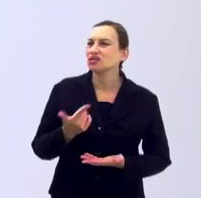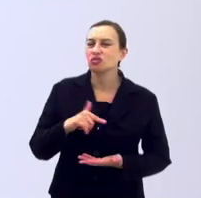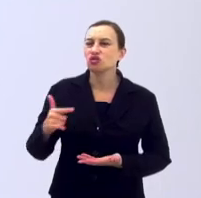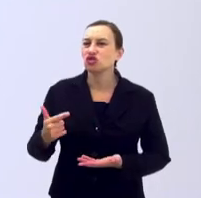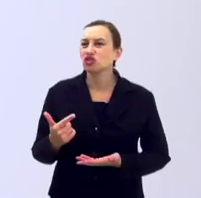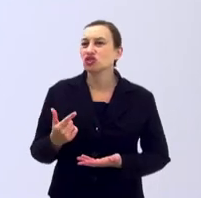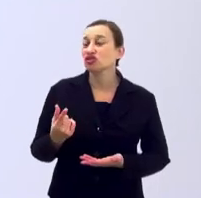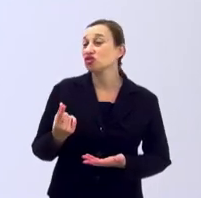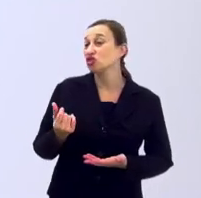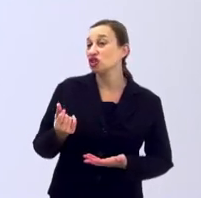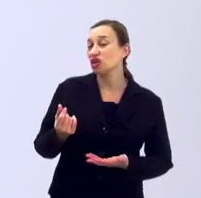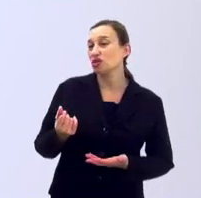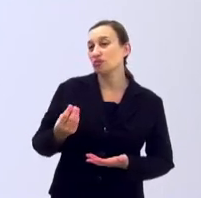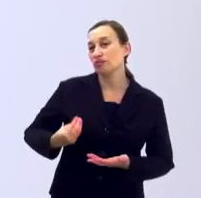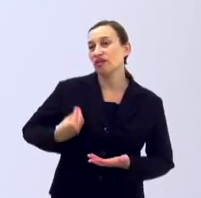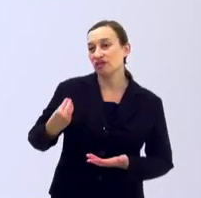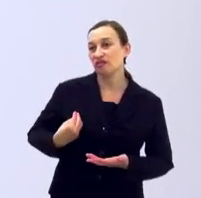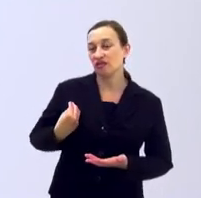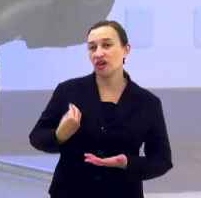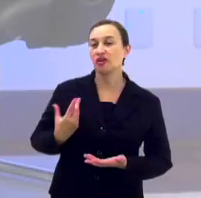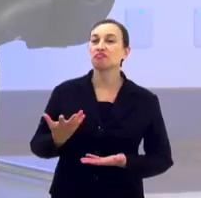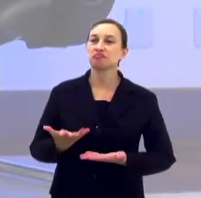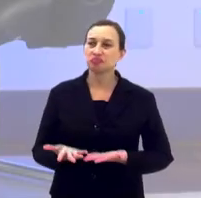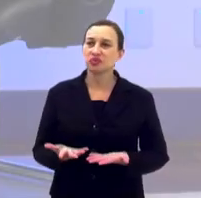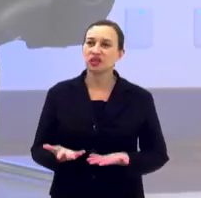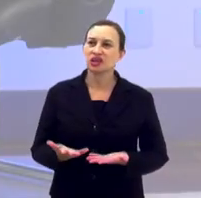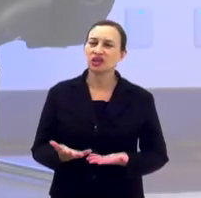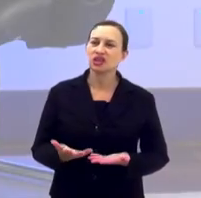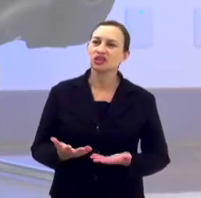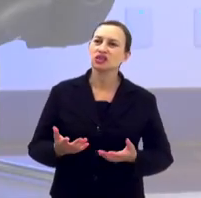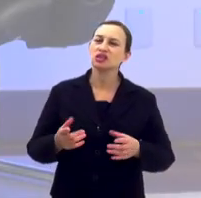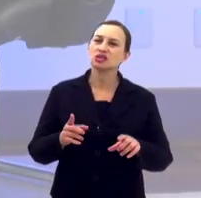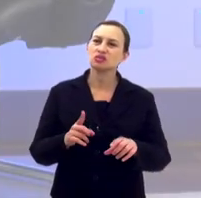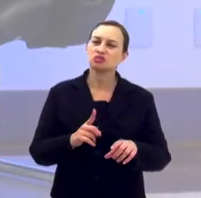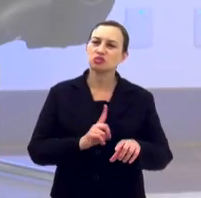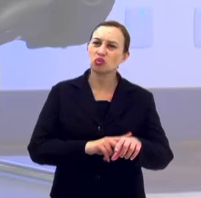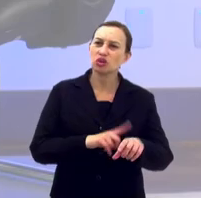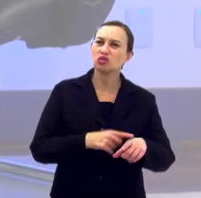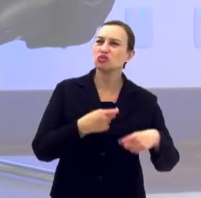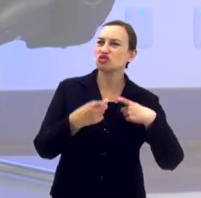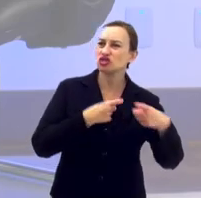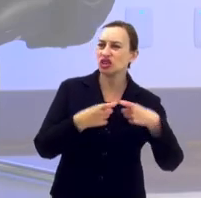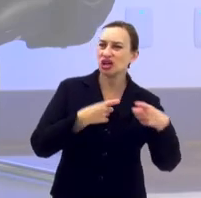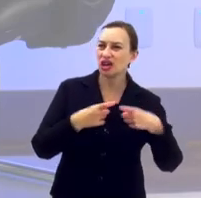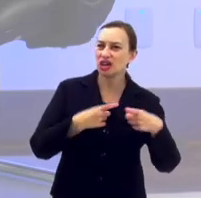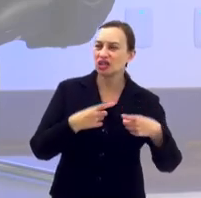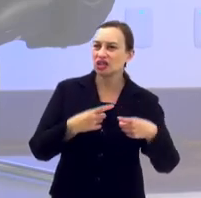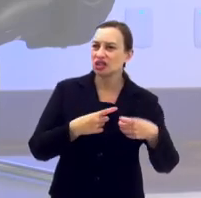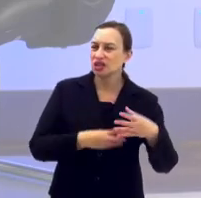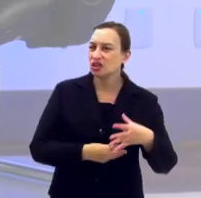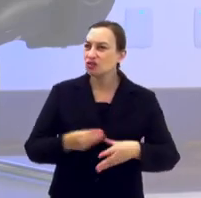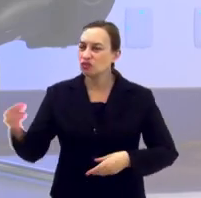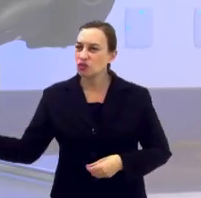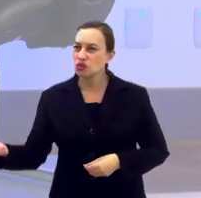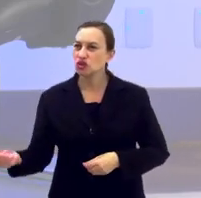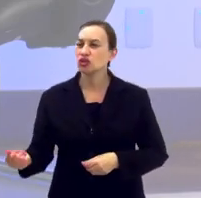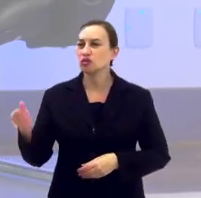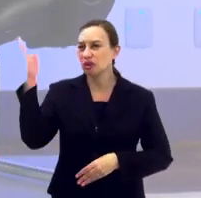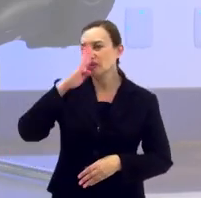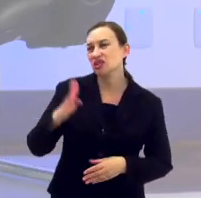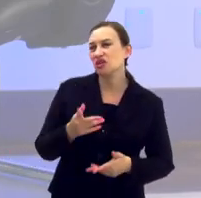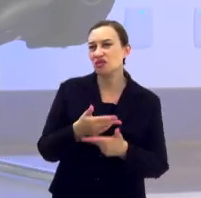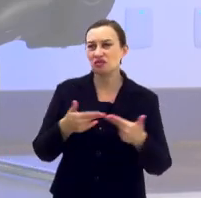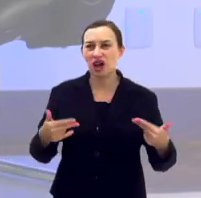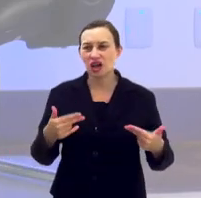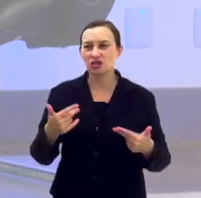muita condição de sobrevivência ali, então eles emigraram, ainda nesse interguerras, né? E vieram para o Brasil. Mas muitos